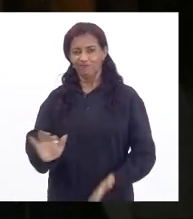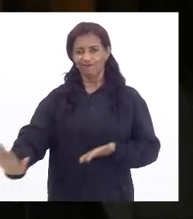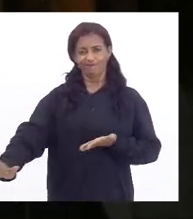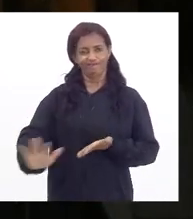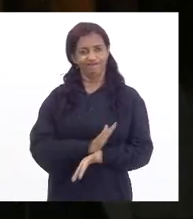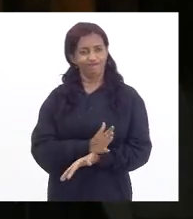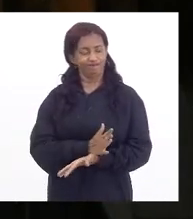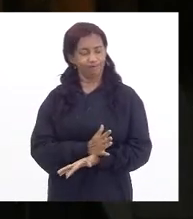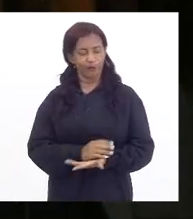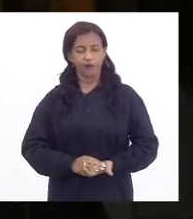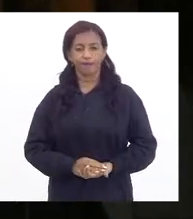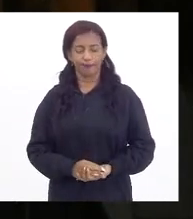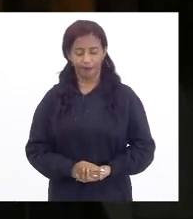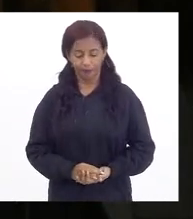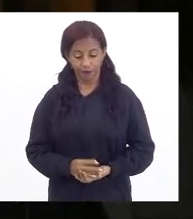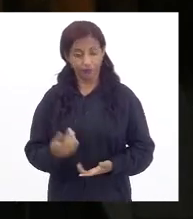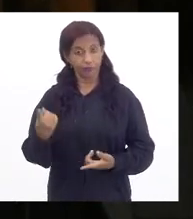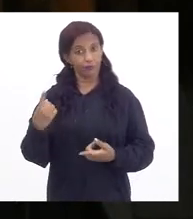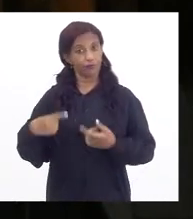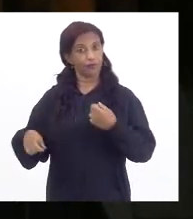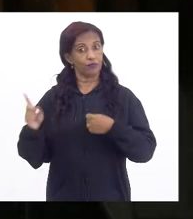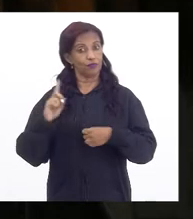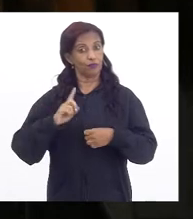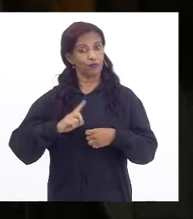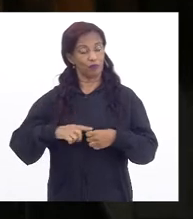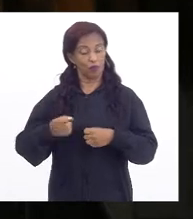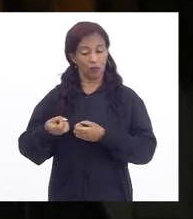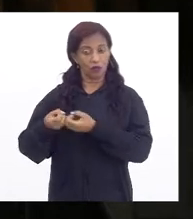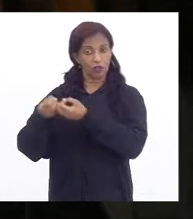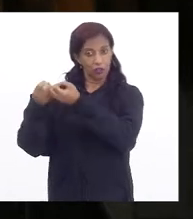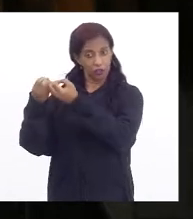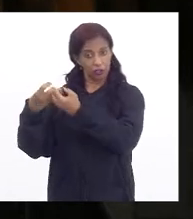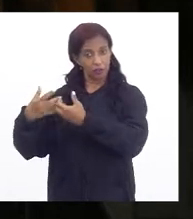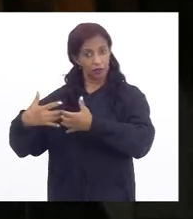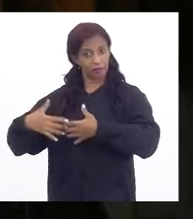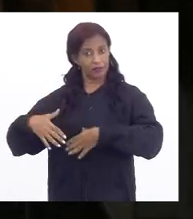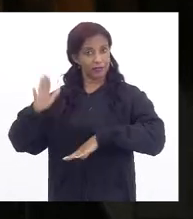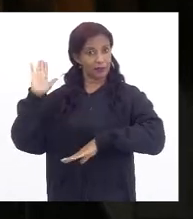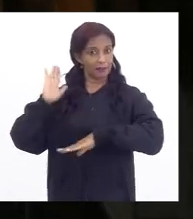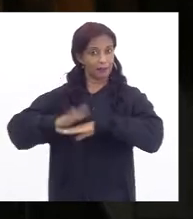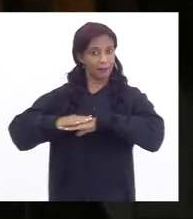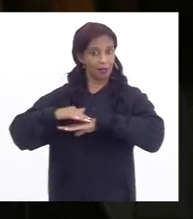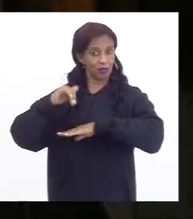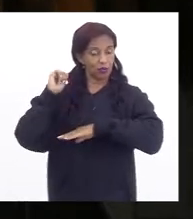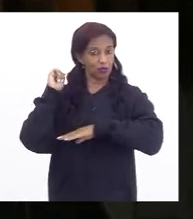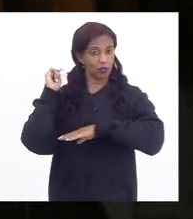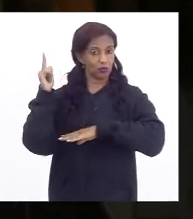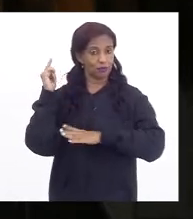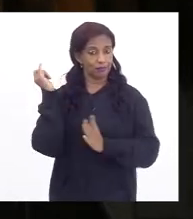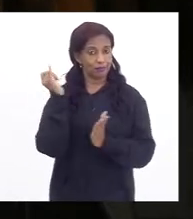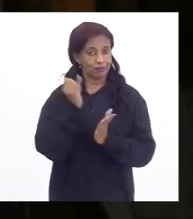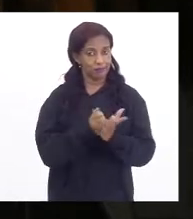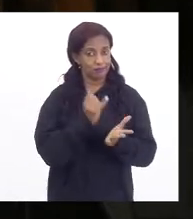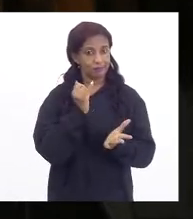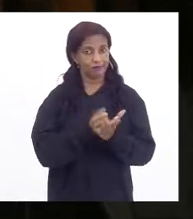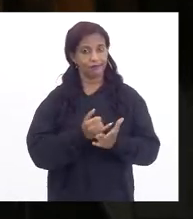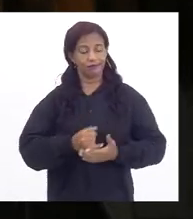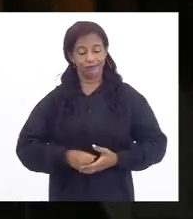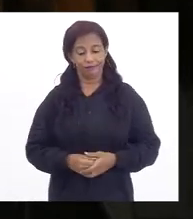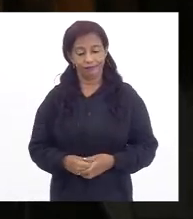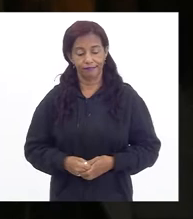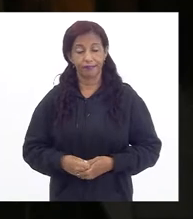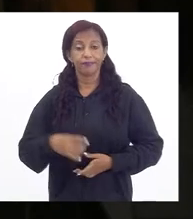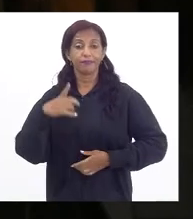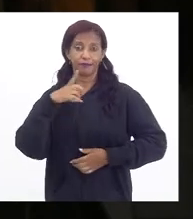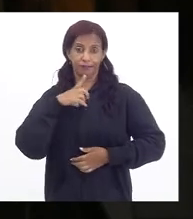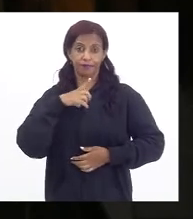decepcionantes. Volto a dizer, despesa maior que a receita. Então